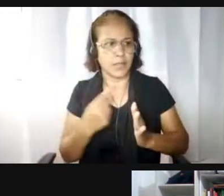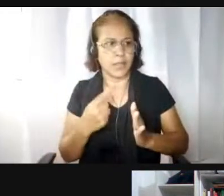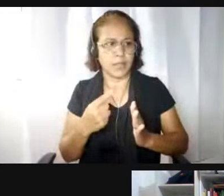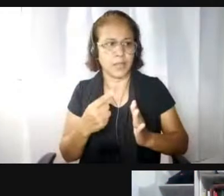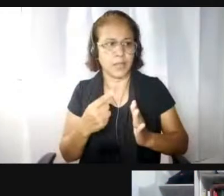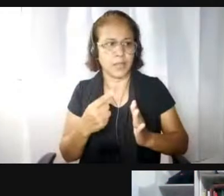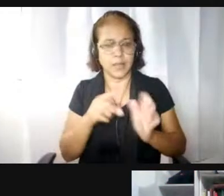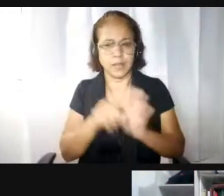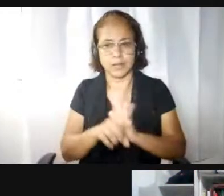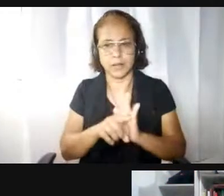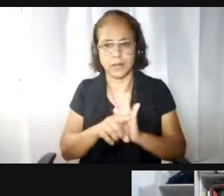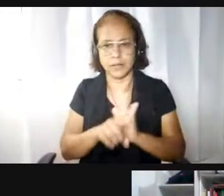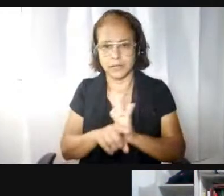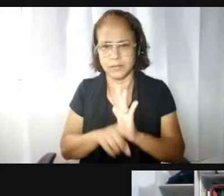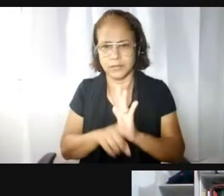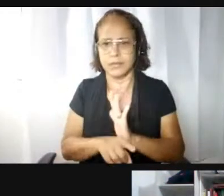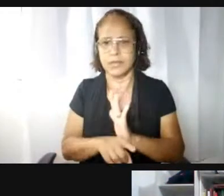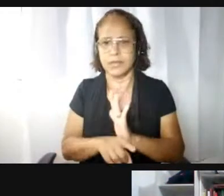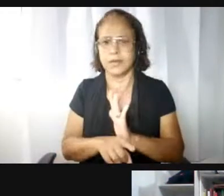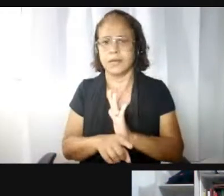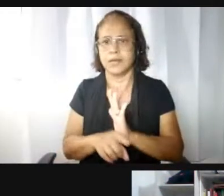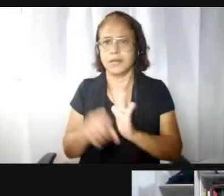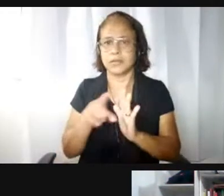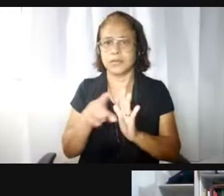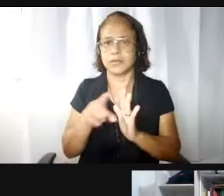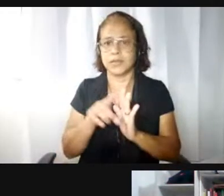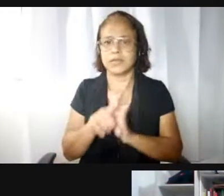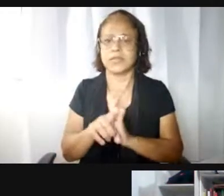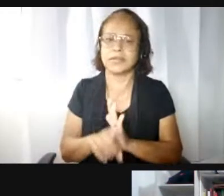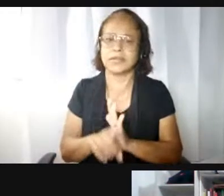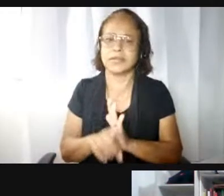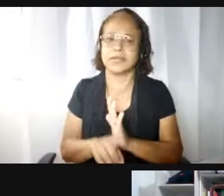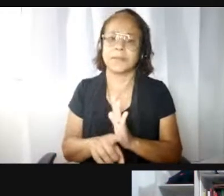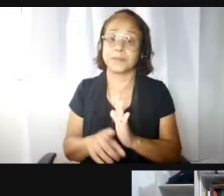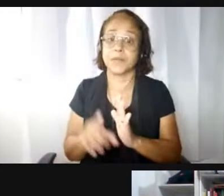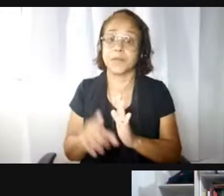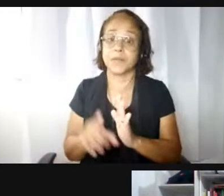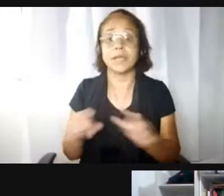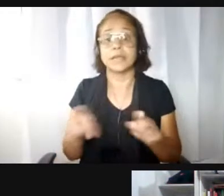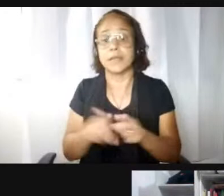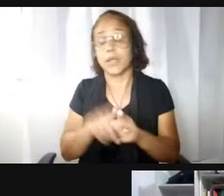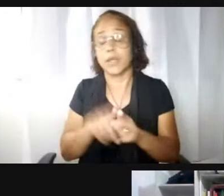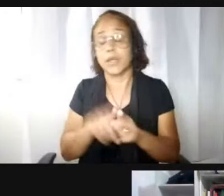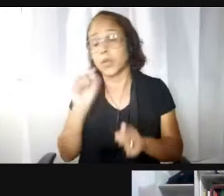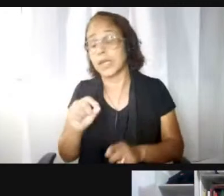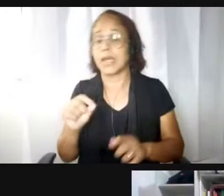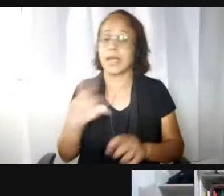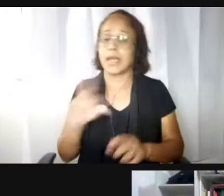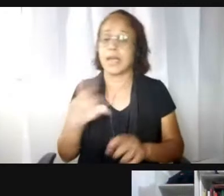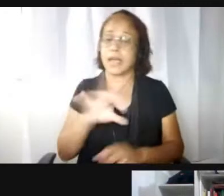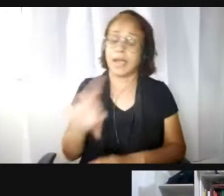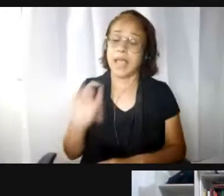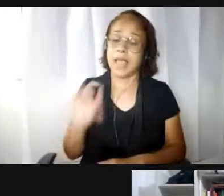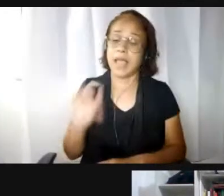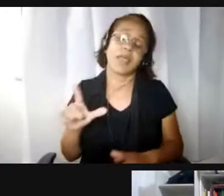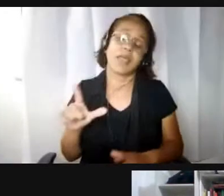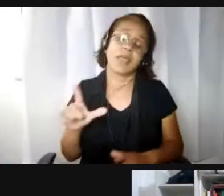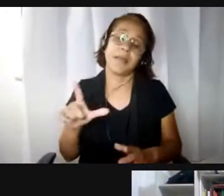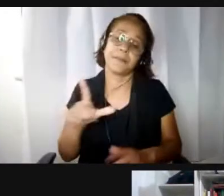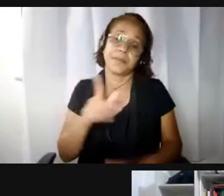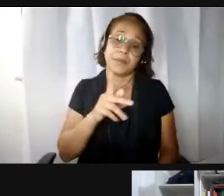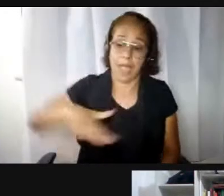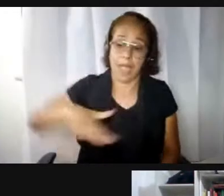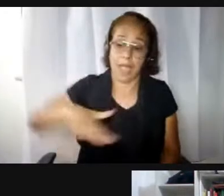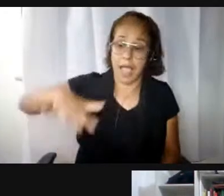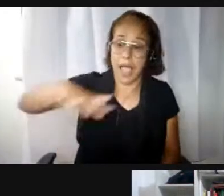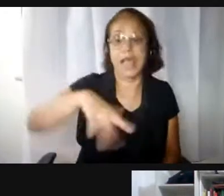não é novidade, é uma construção. No século XIX, primeiro, cada província tem sua lei. Isso já é uma dificuldade. Então,